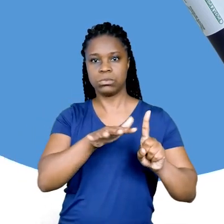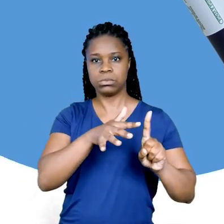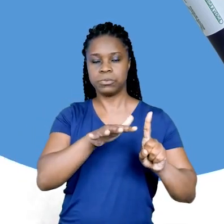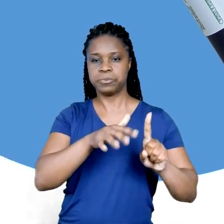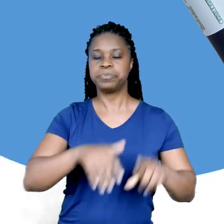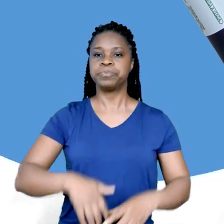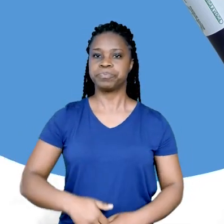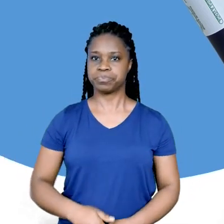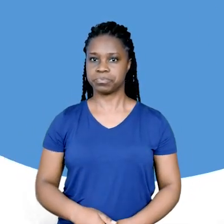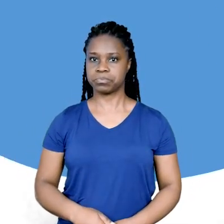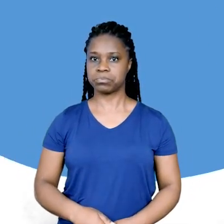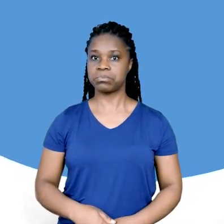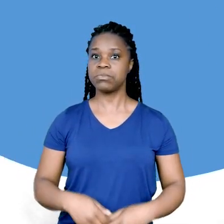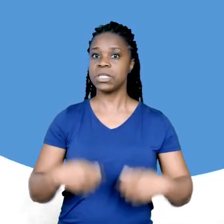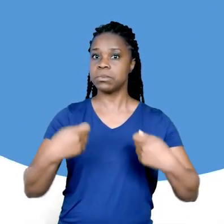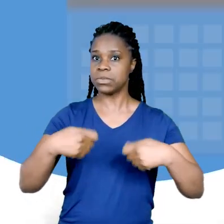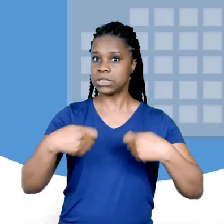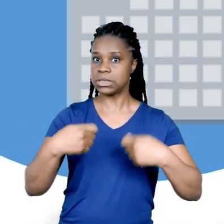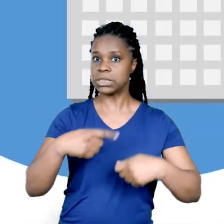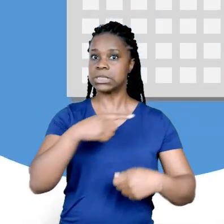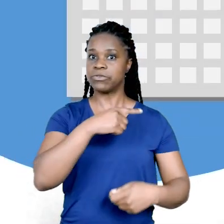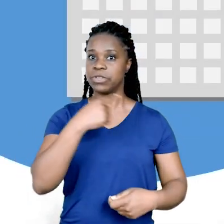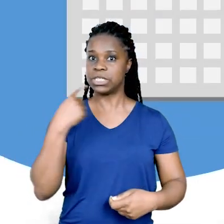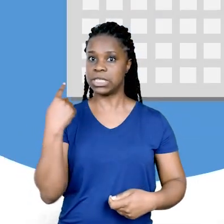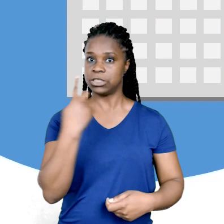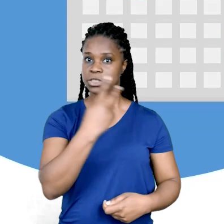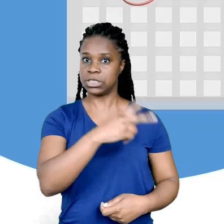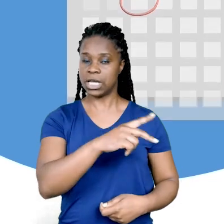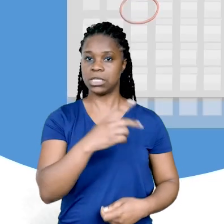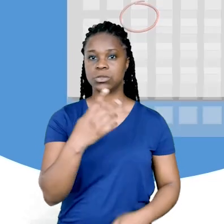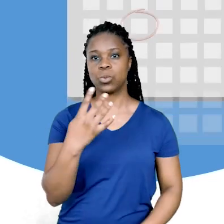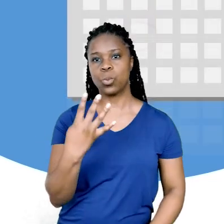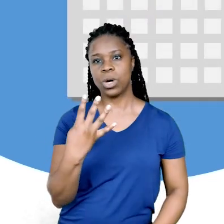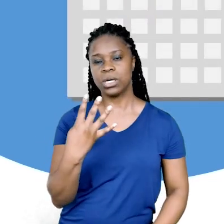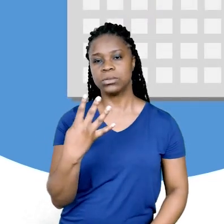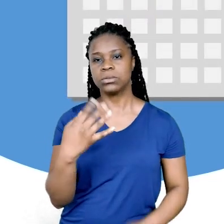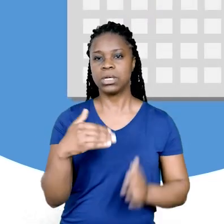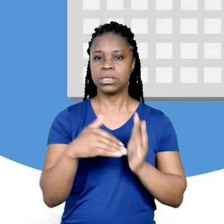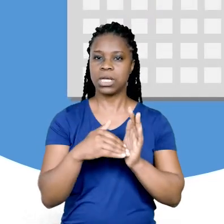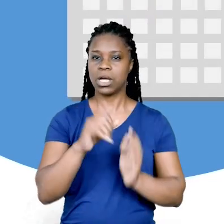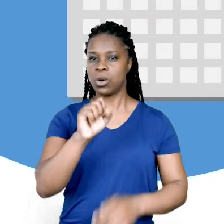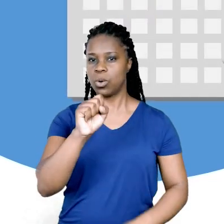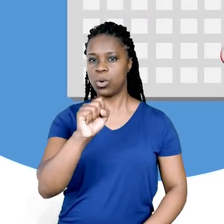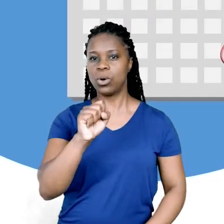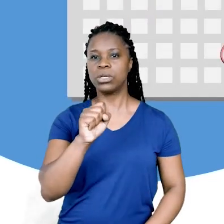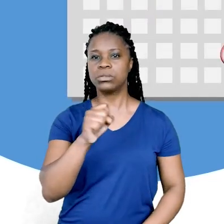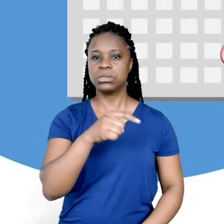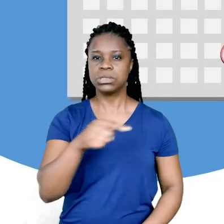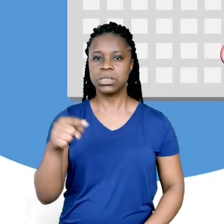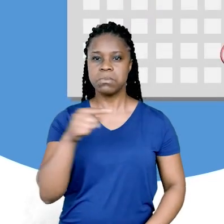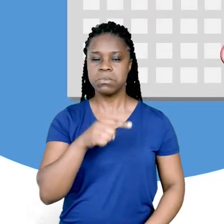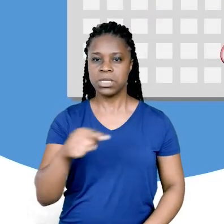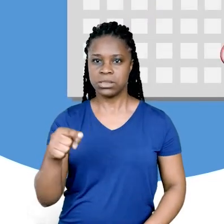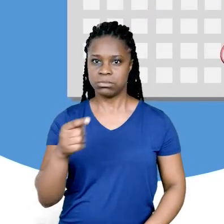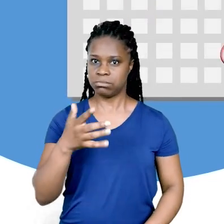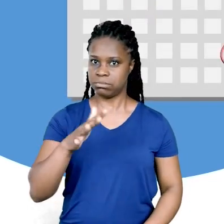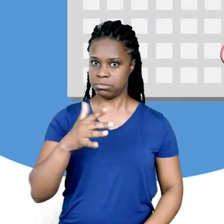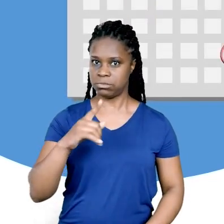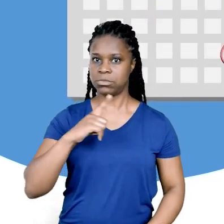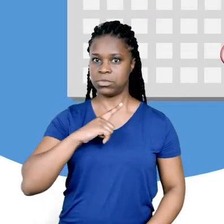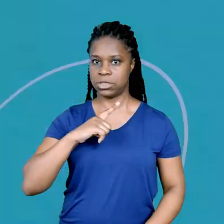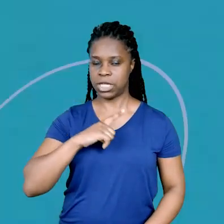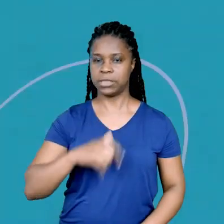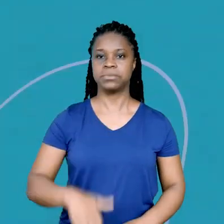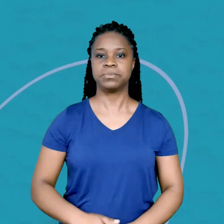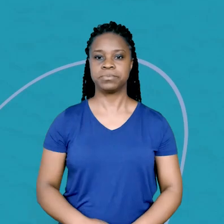amena. Neste caso, elas possuem a validade de 4 a 8 semanas, de acordo com o fabricante. As